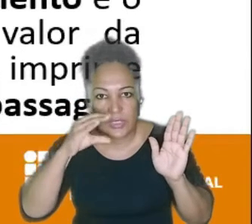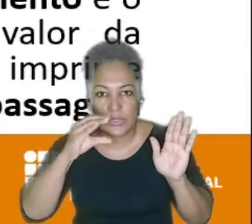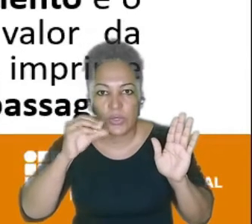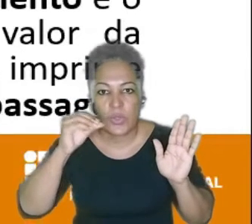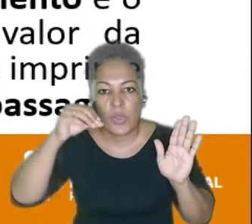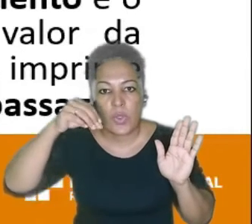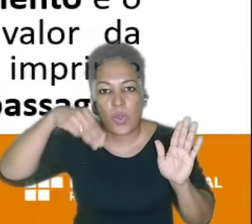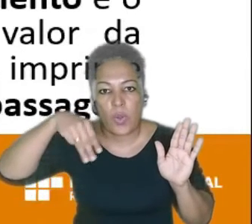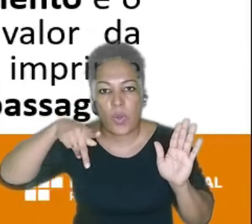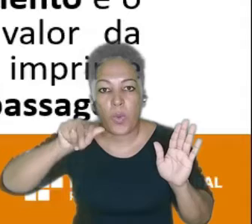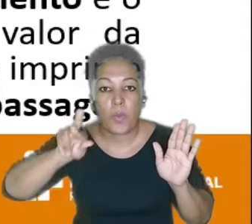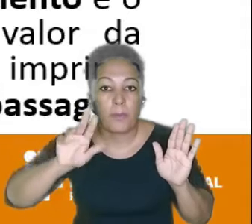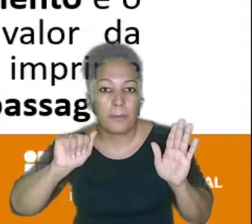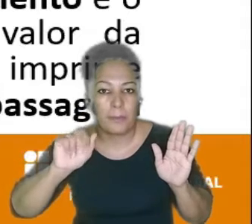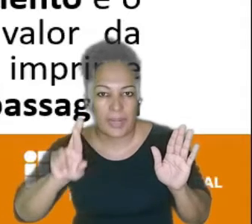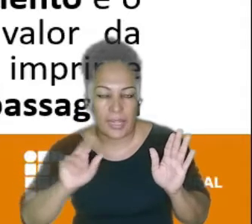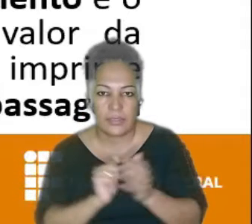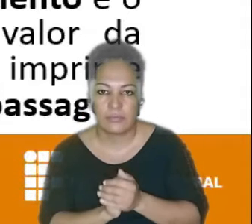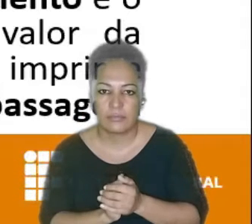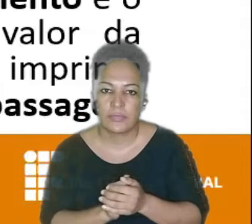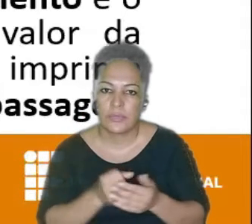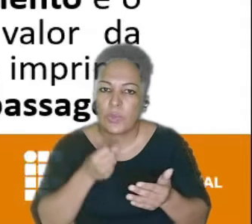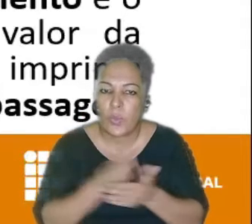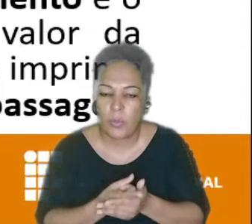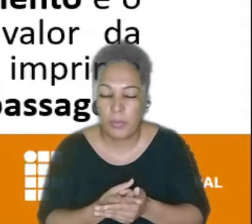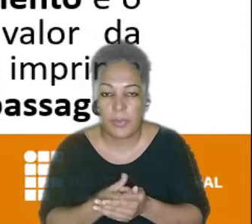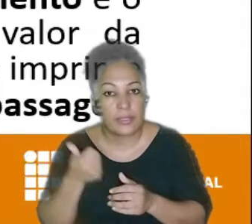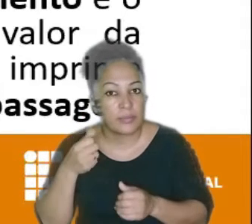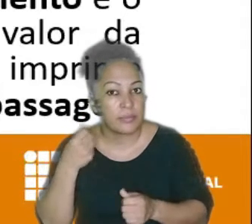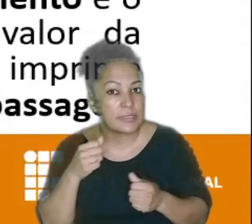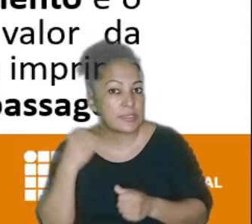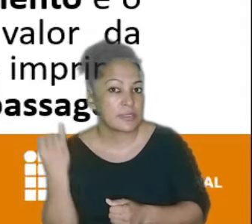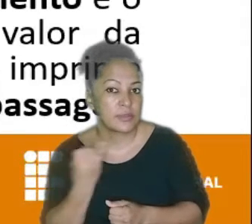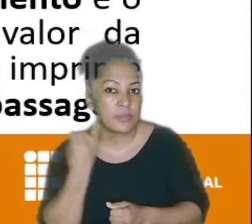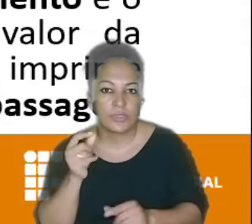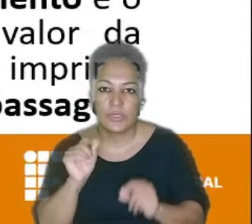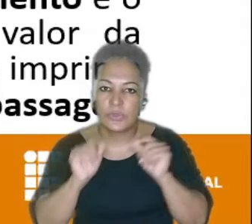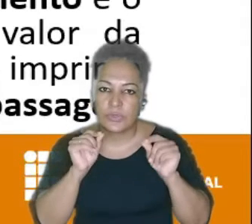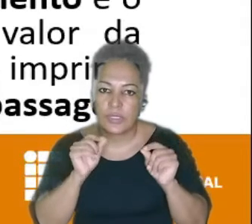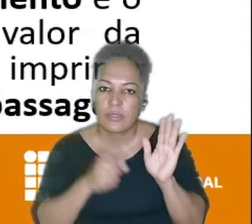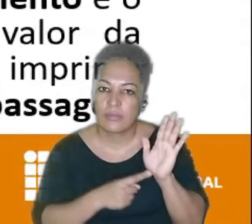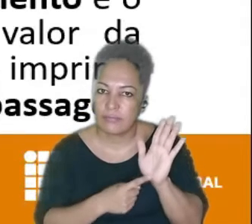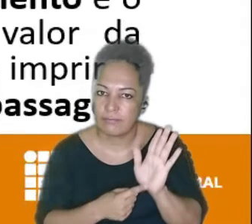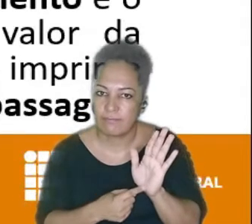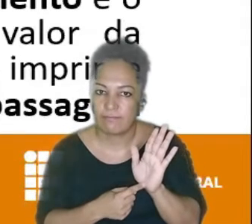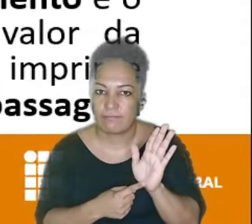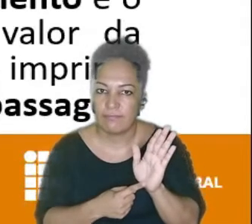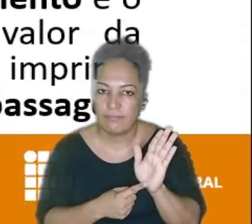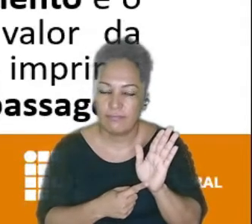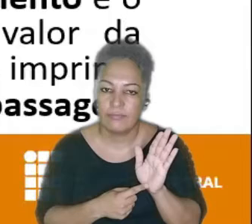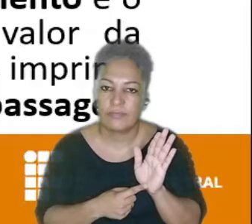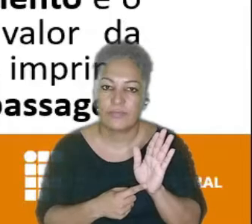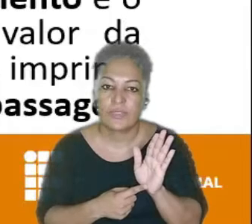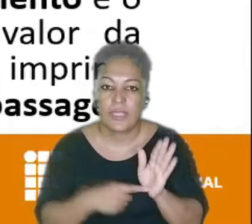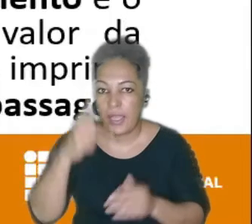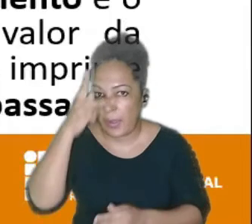que ter o comprar tem uma observação muito importante. Nessa descrição, galera, está descrito